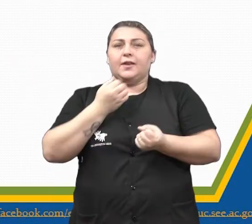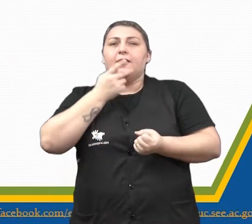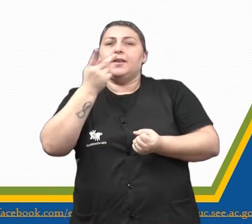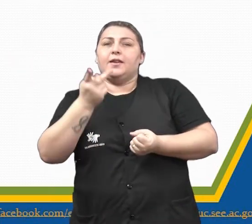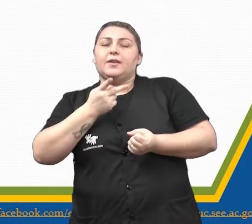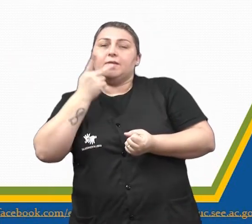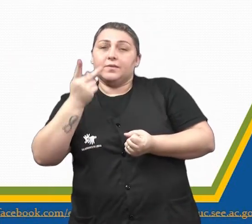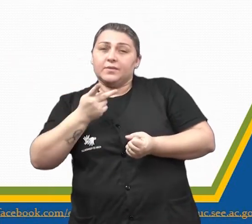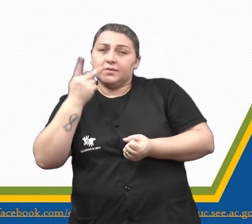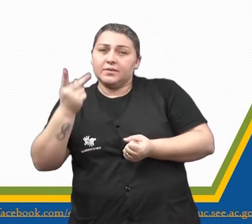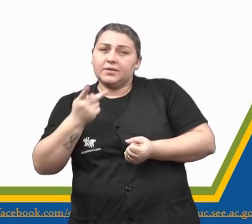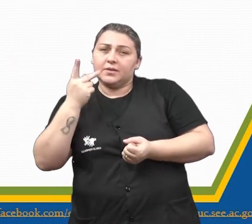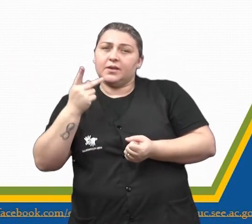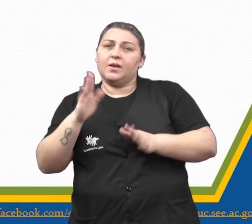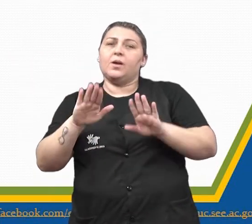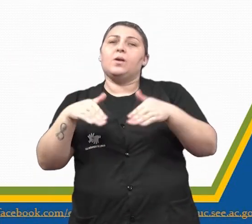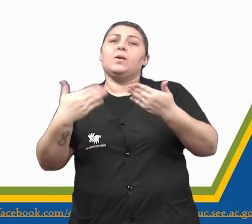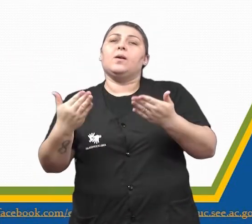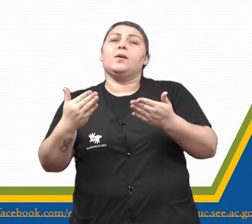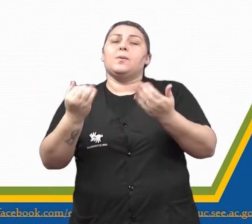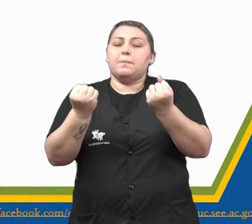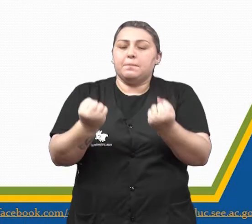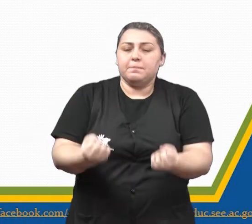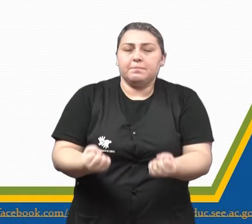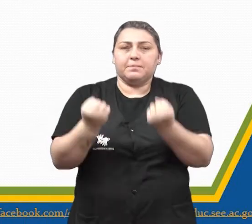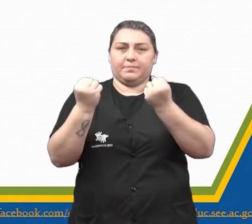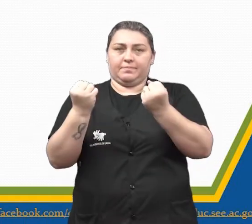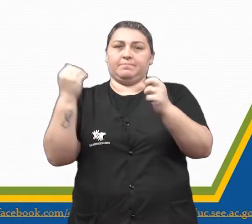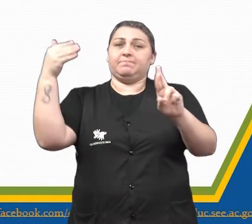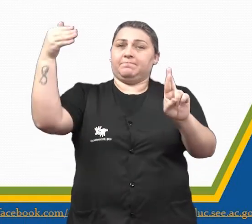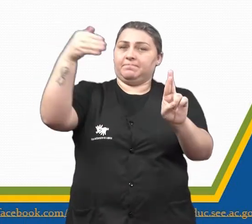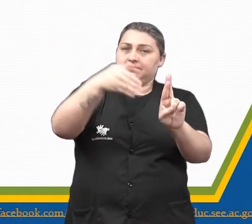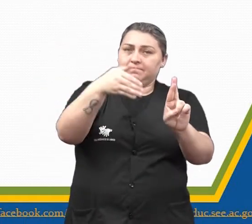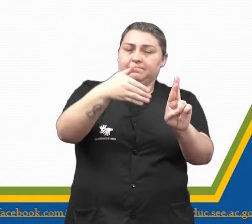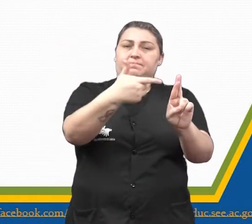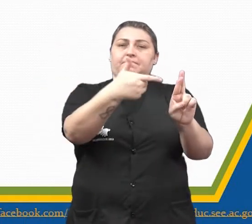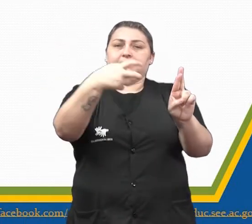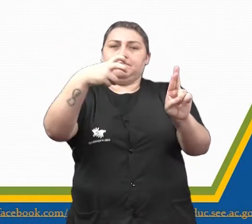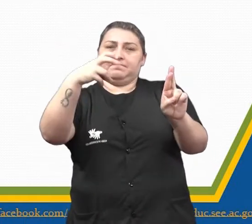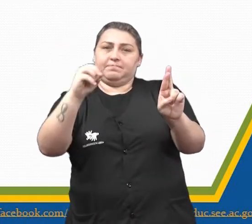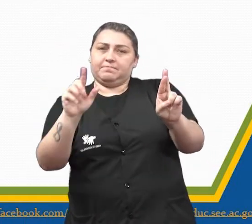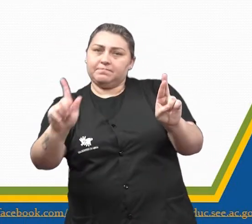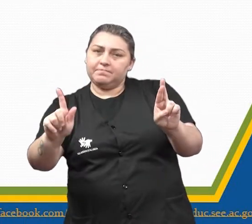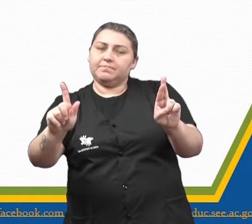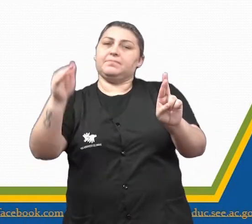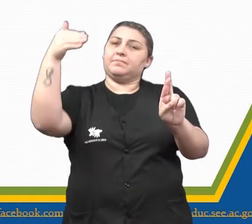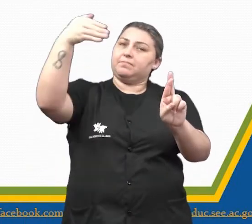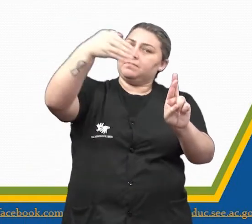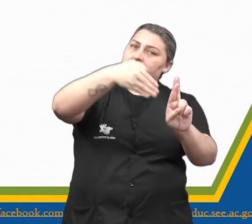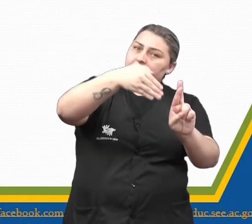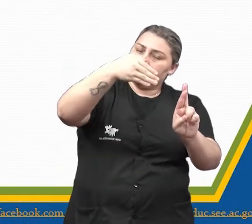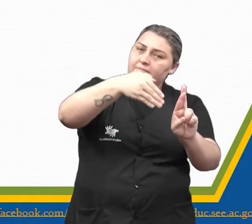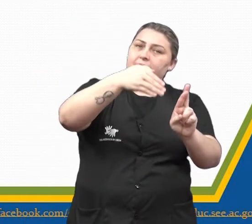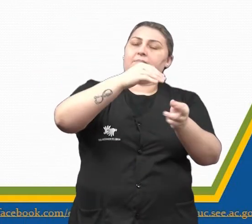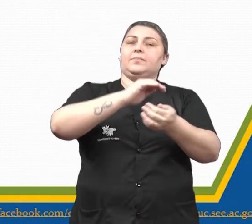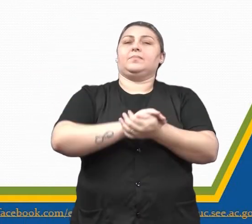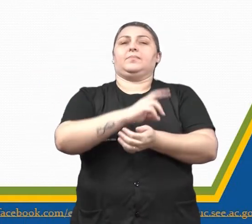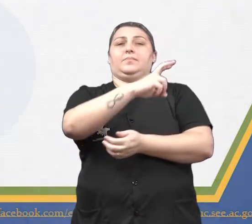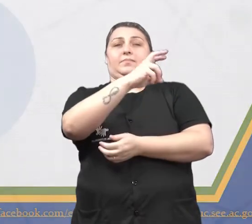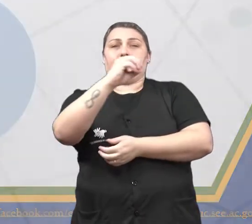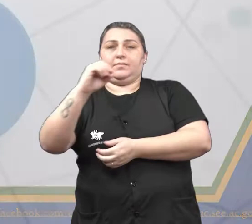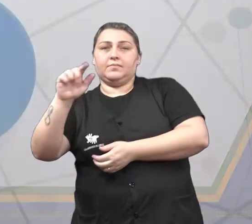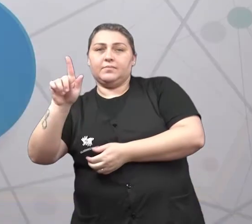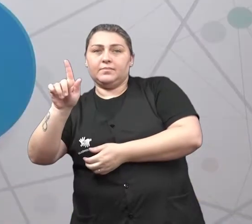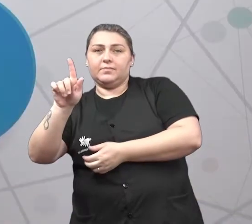dizia o quanto ele valia. Se ele representava 250 gramas, se ele representava